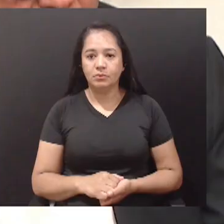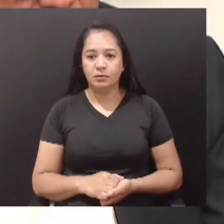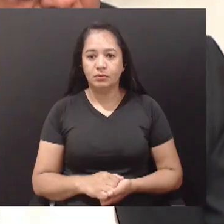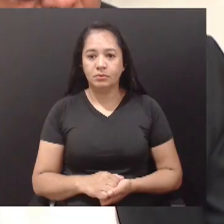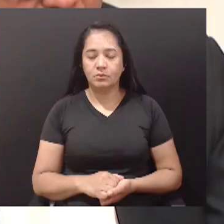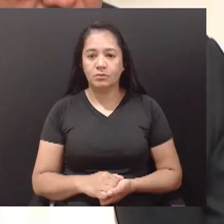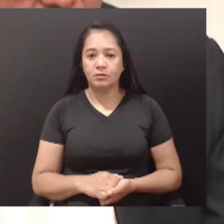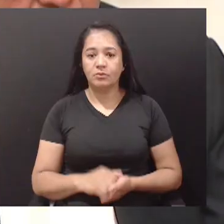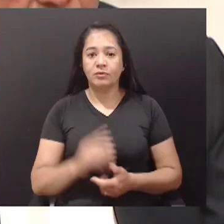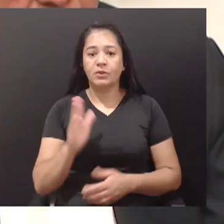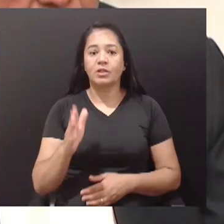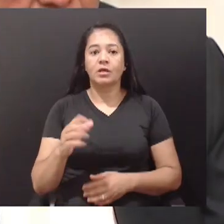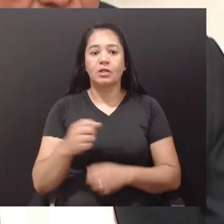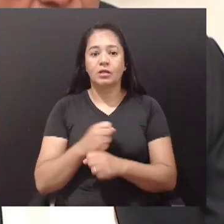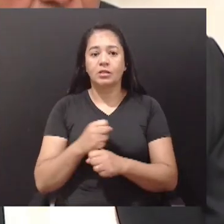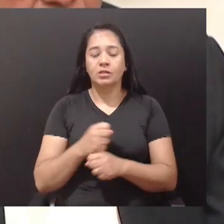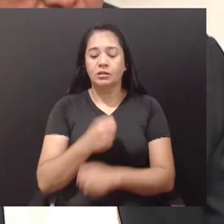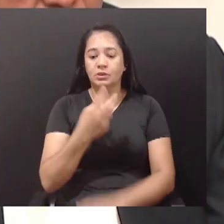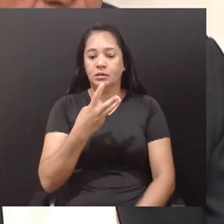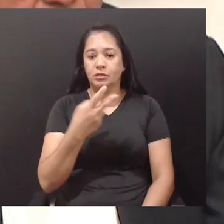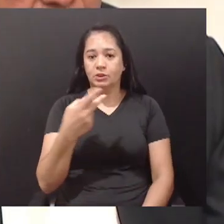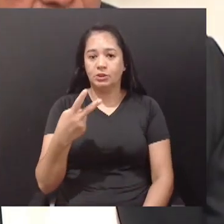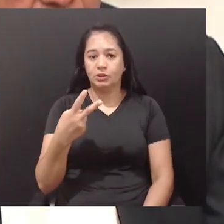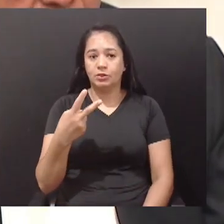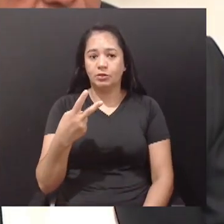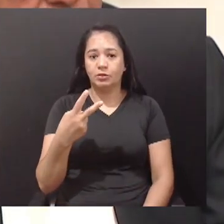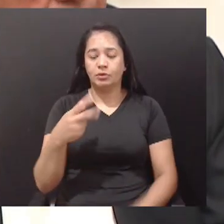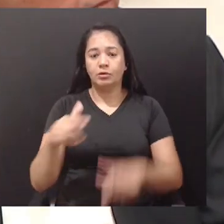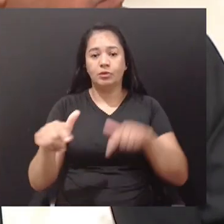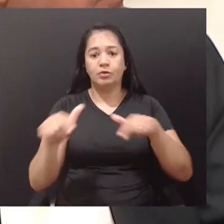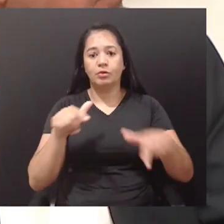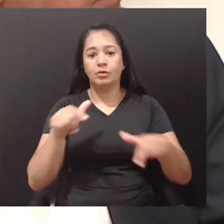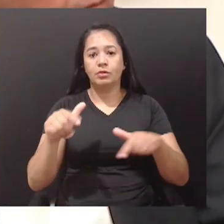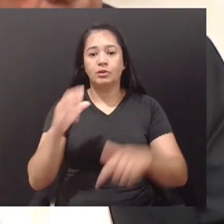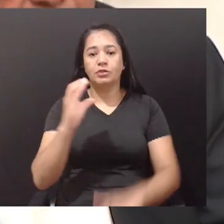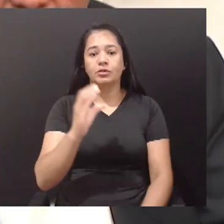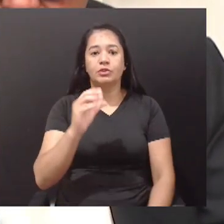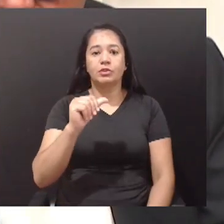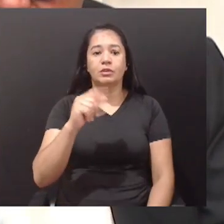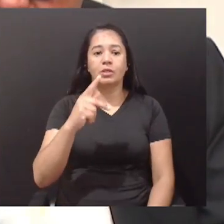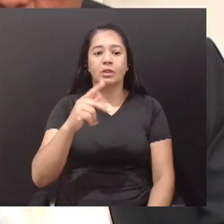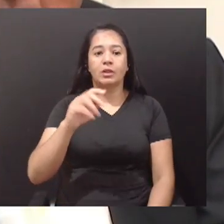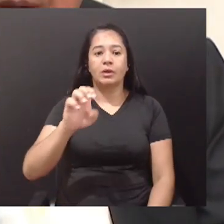32 anos realizando o trabalho de capelania dentro dos